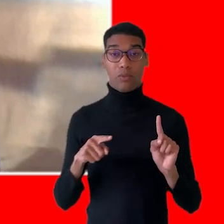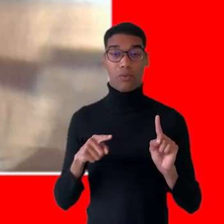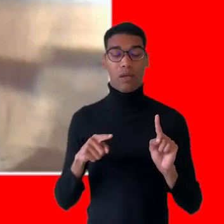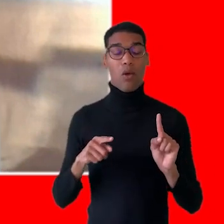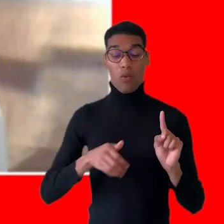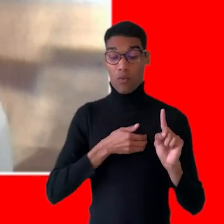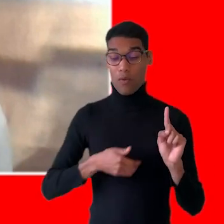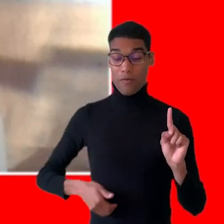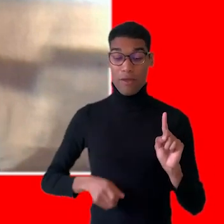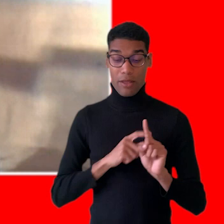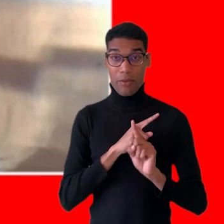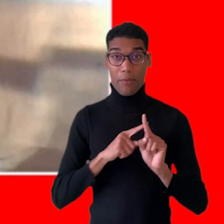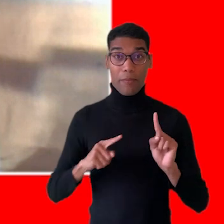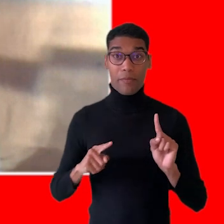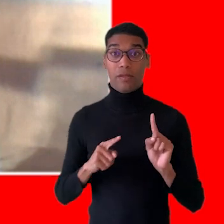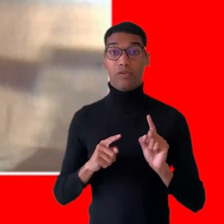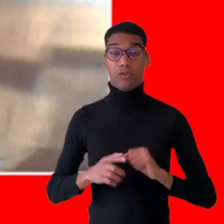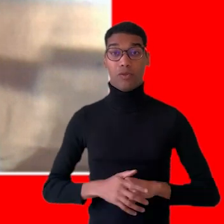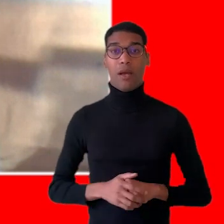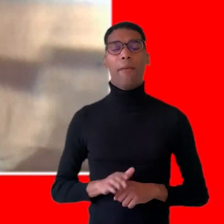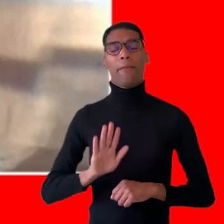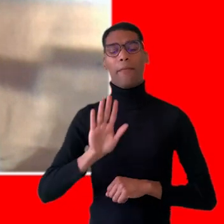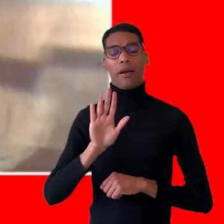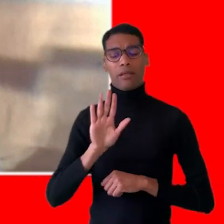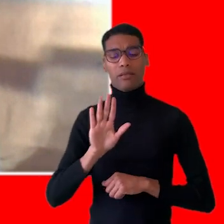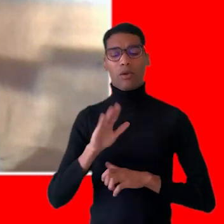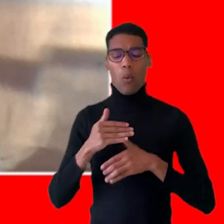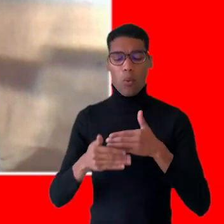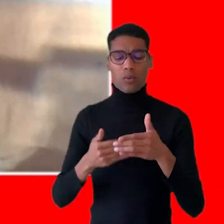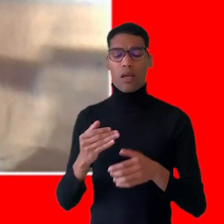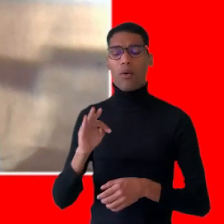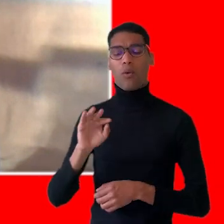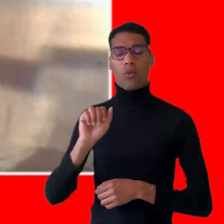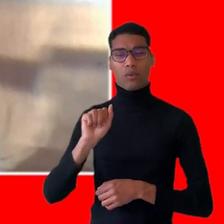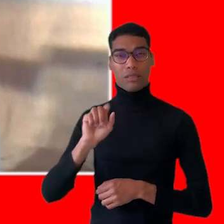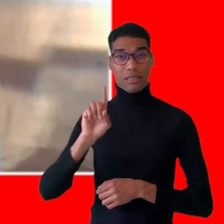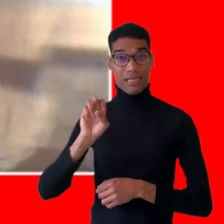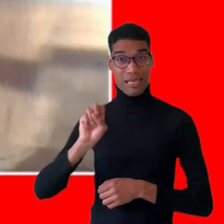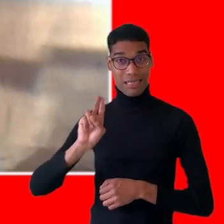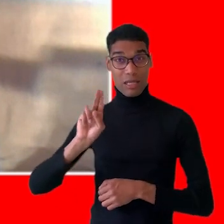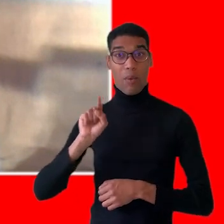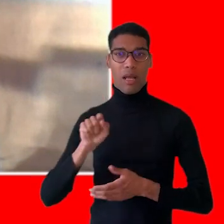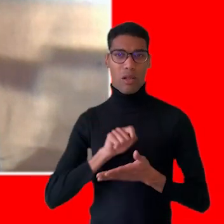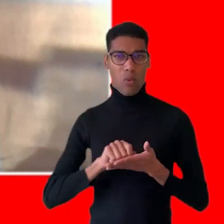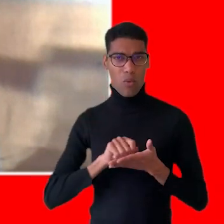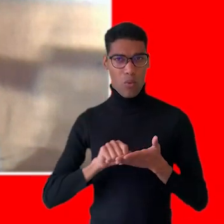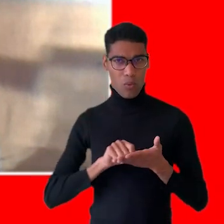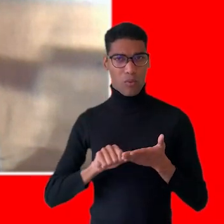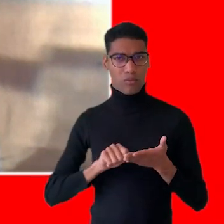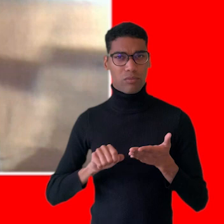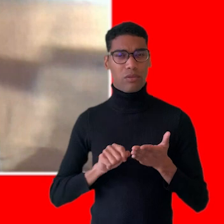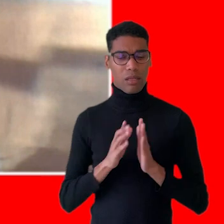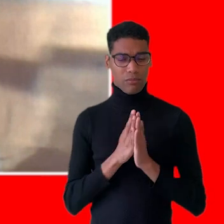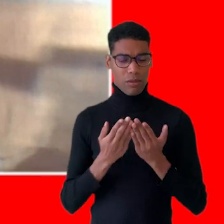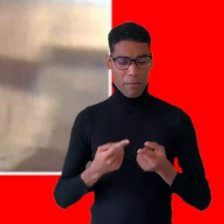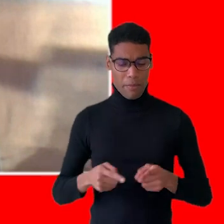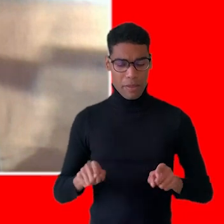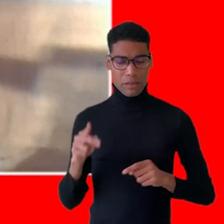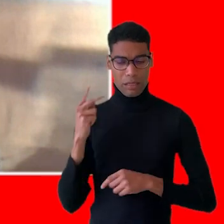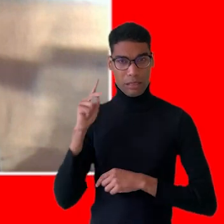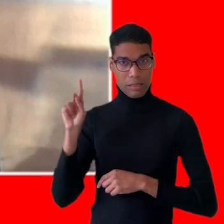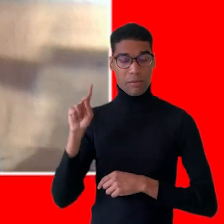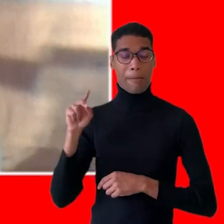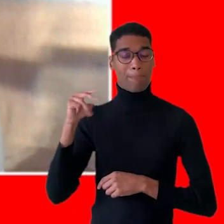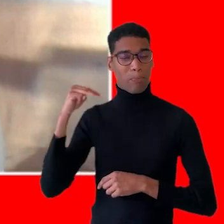pelo Estado, que impediu a saída deles, mas o Tadeu de Albatalá, que é um compositor maranhense, uma